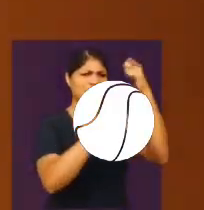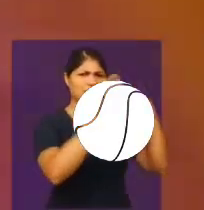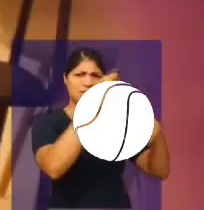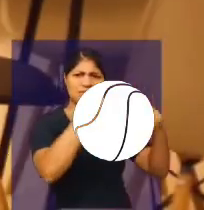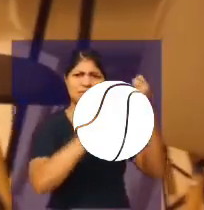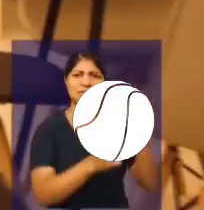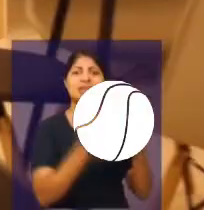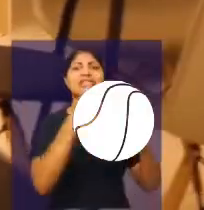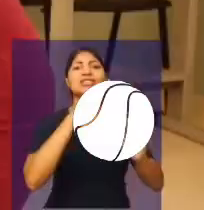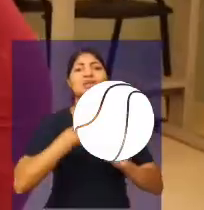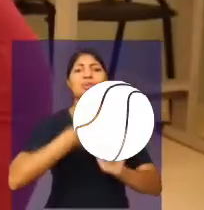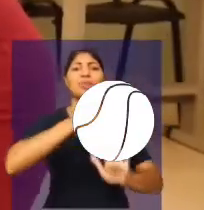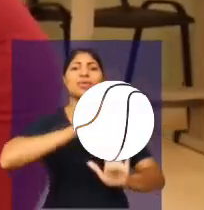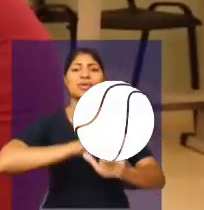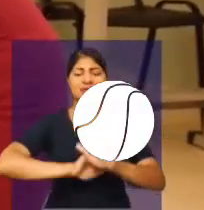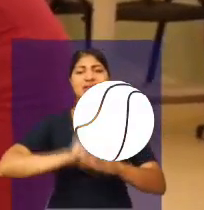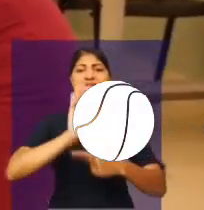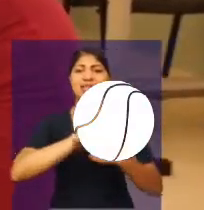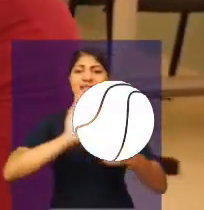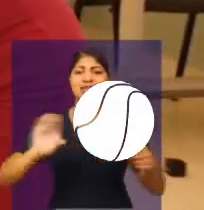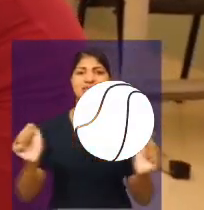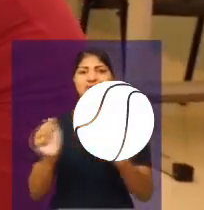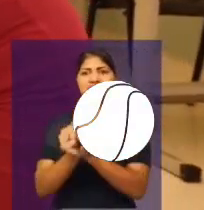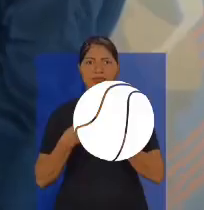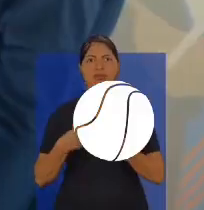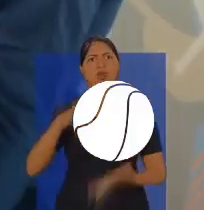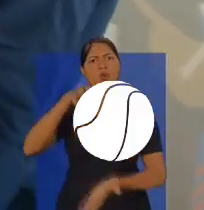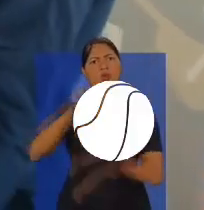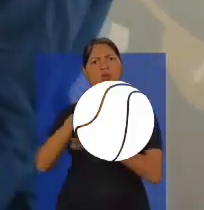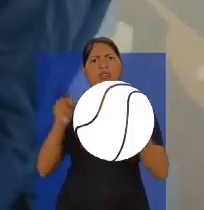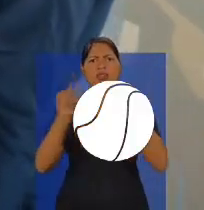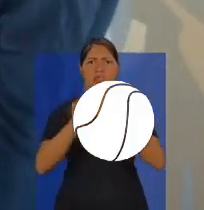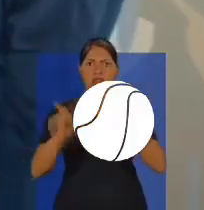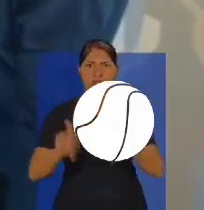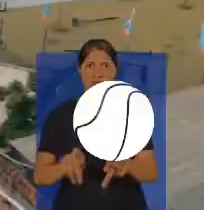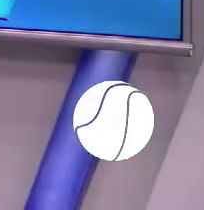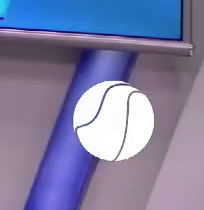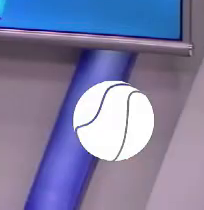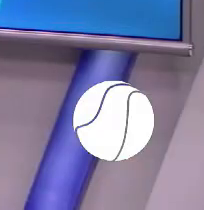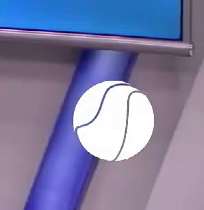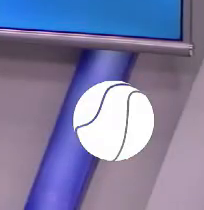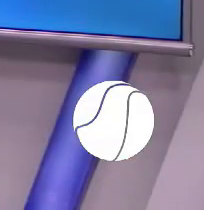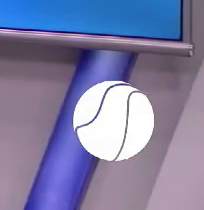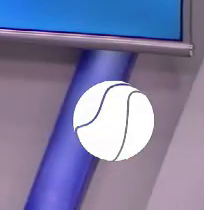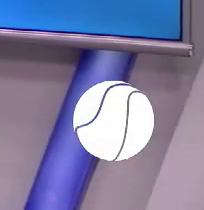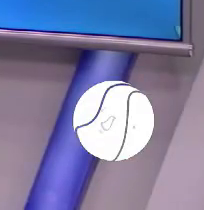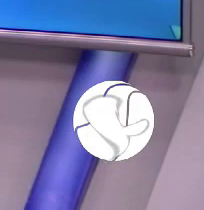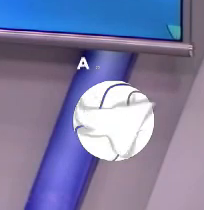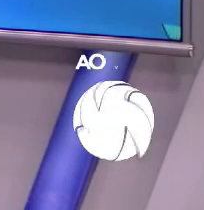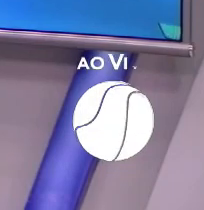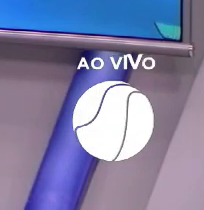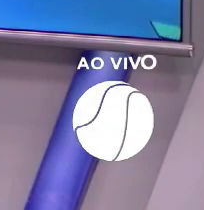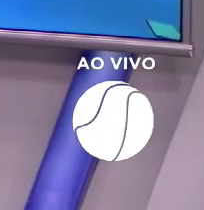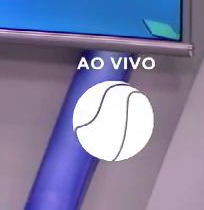em contrapartida possa ser beneficiado com os serviços de qualidade, a nossa população sendo